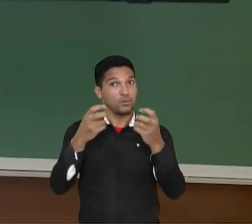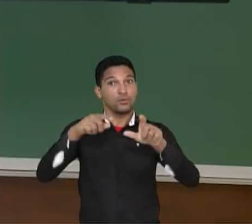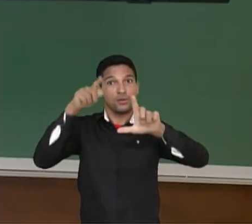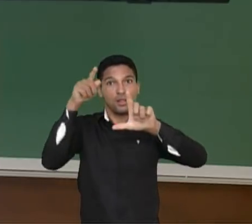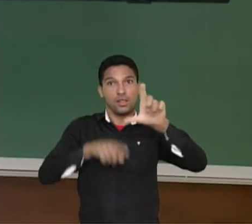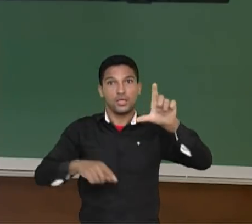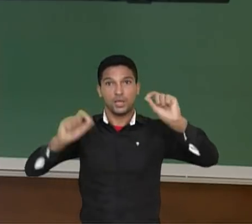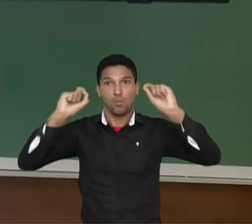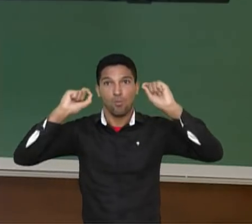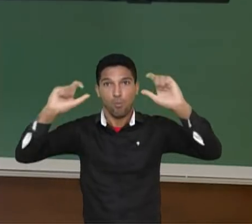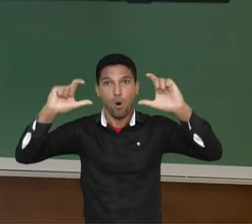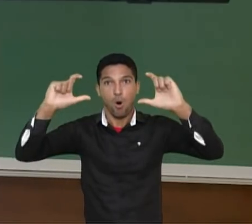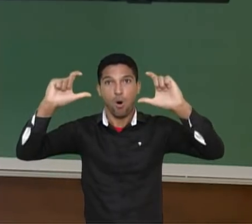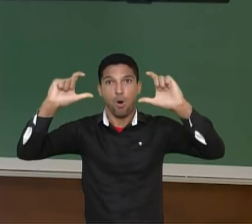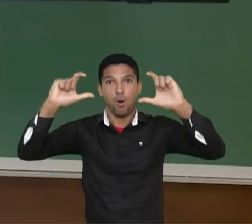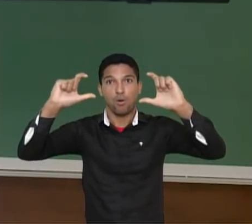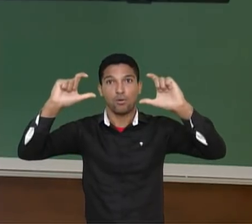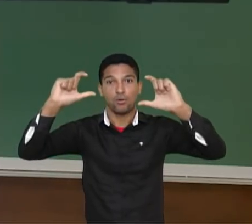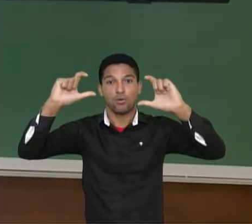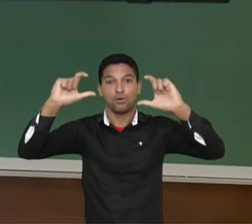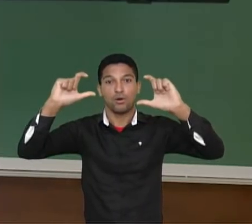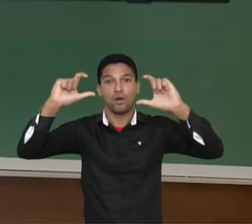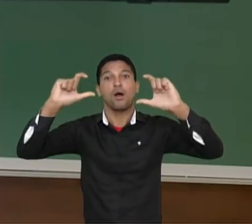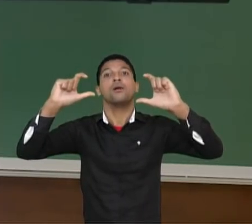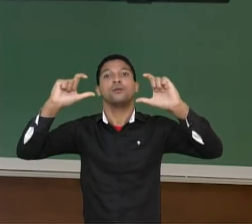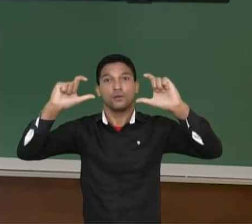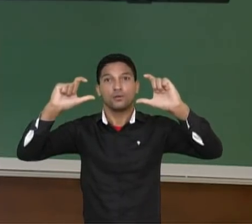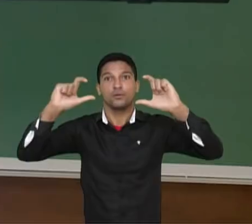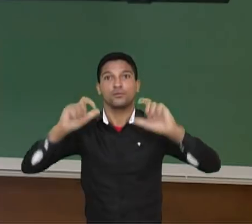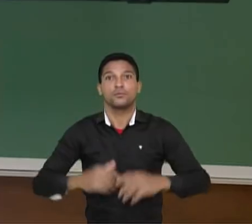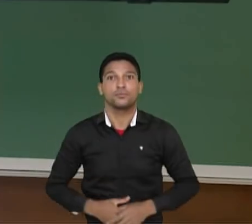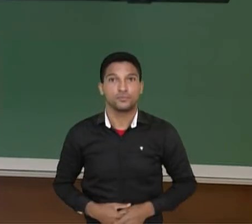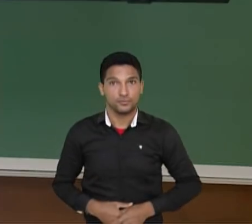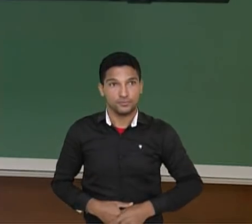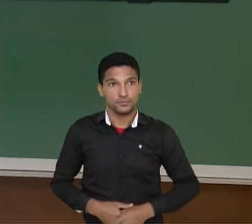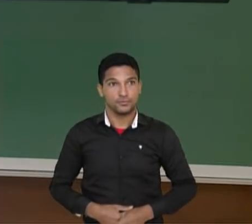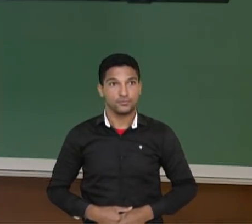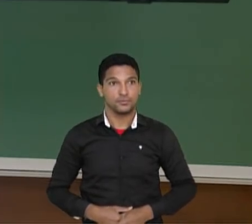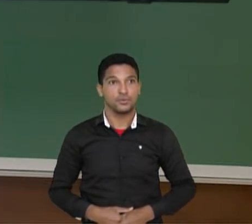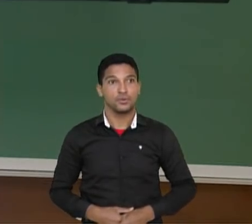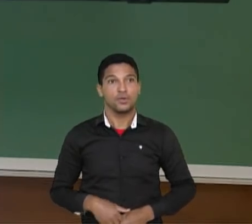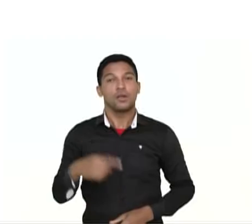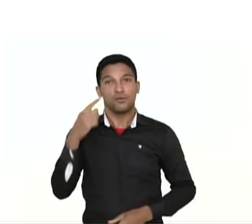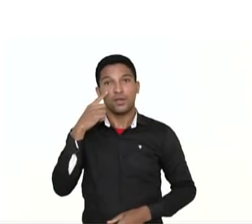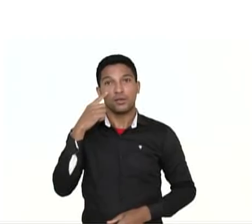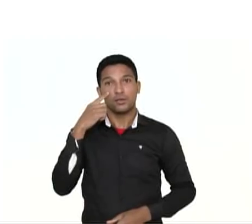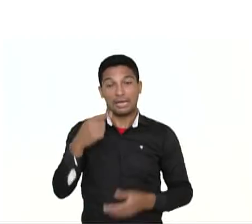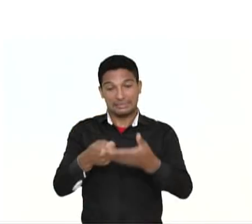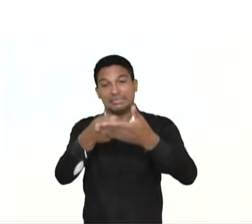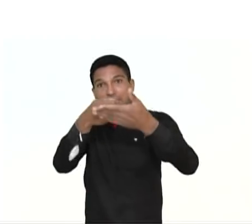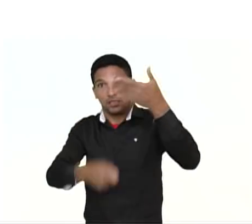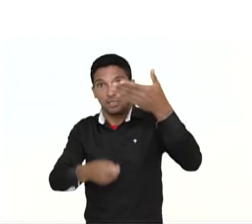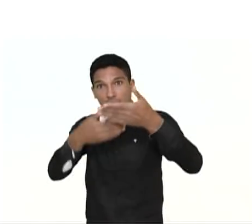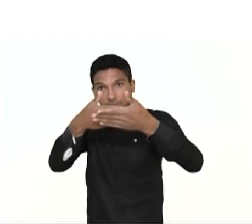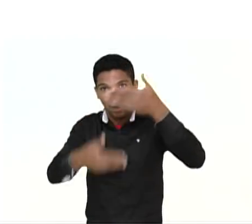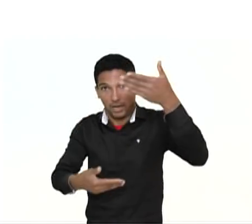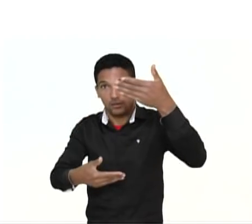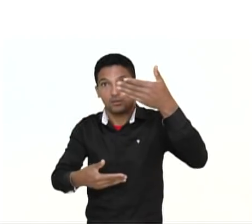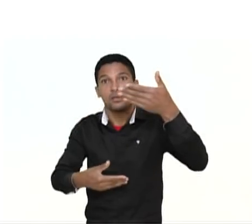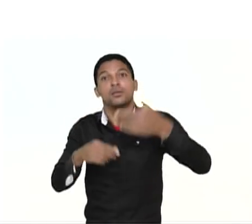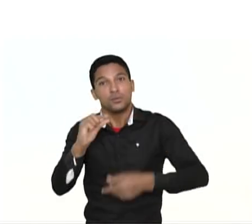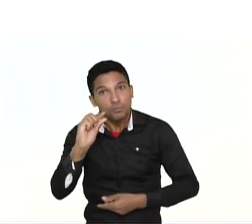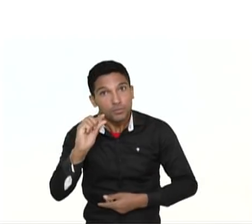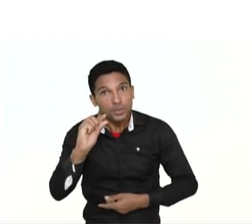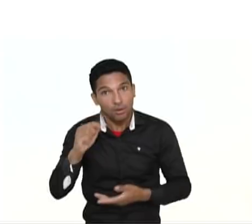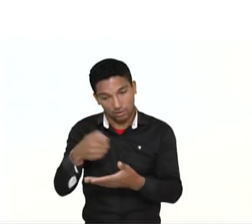maior do que o todo da reportagem, certo? Então, por exemplo, é bem destacado,